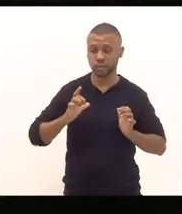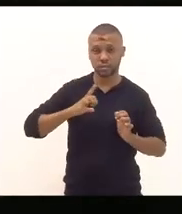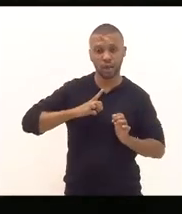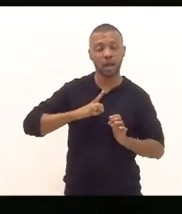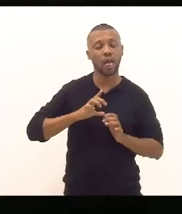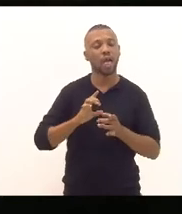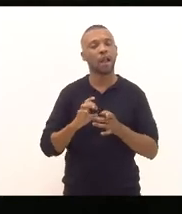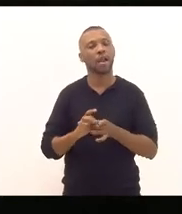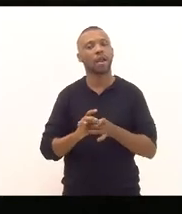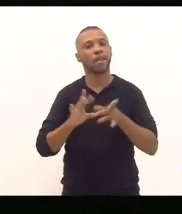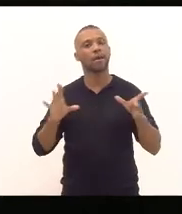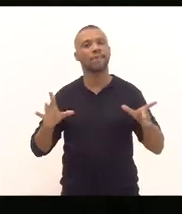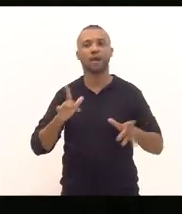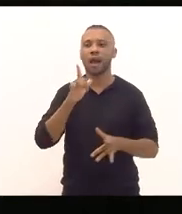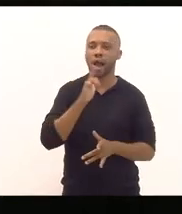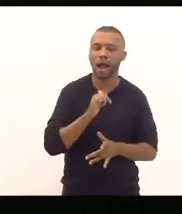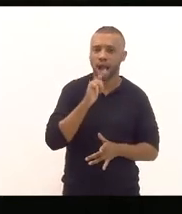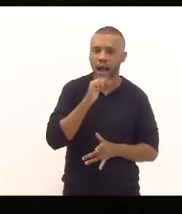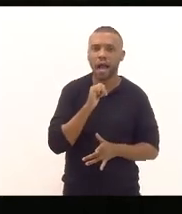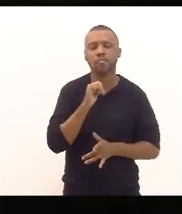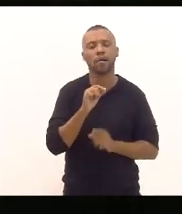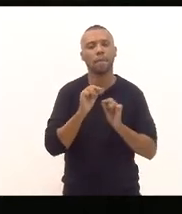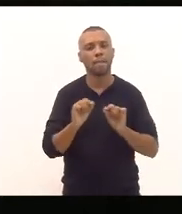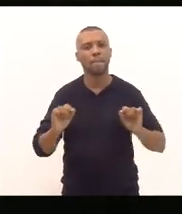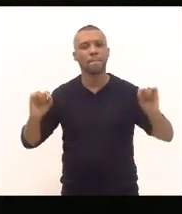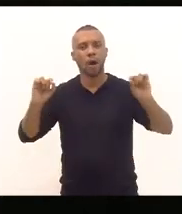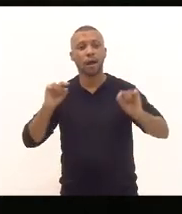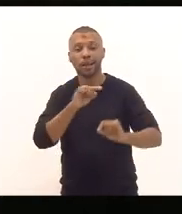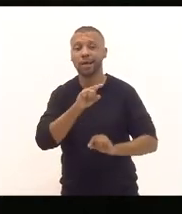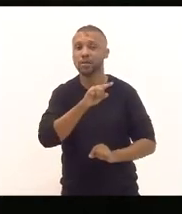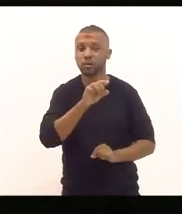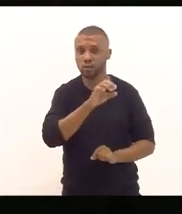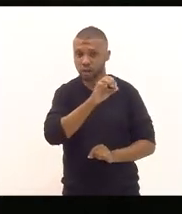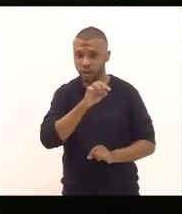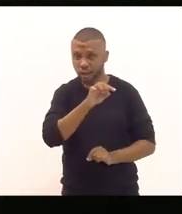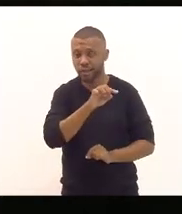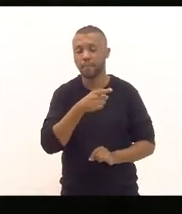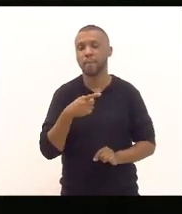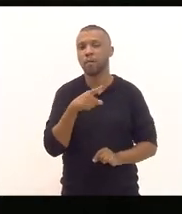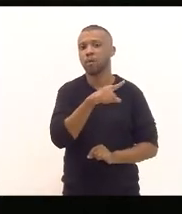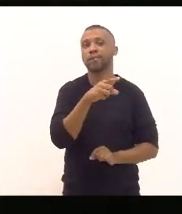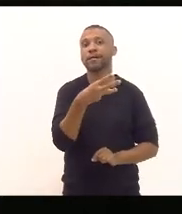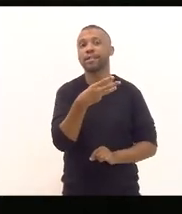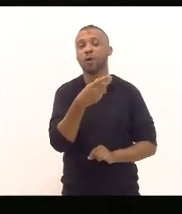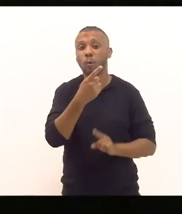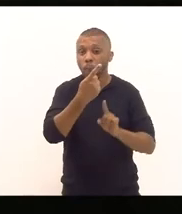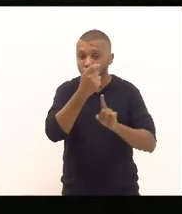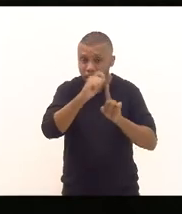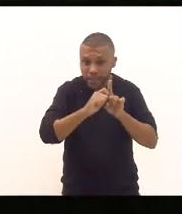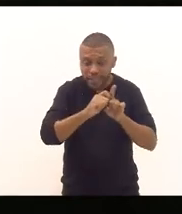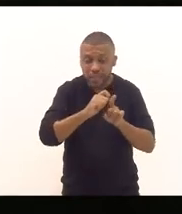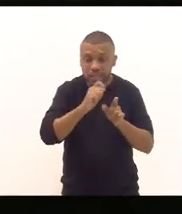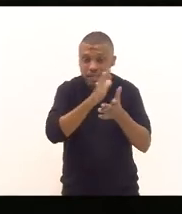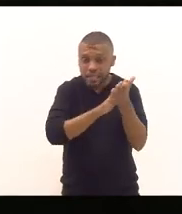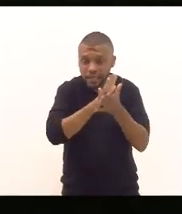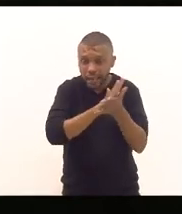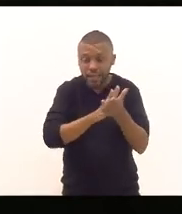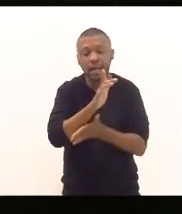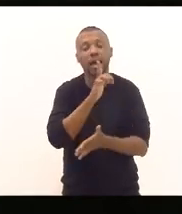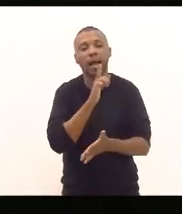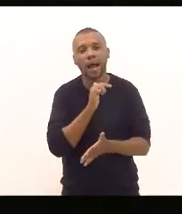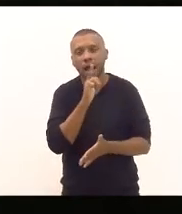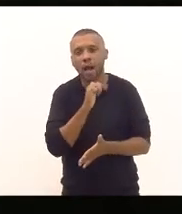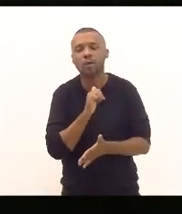torneira vontade nem outras da cidade e lá na genética só ficar 30 dias sem uma gota de água dentro de